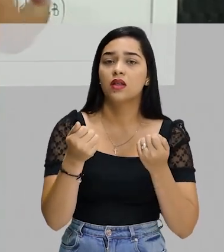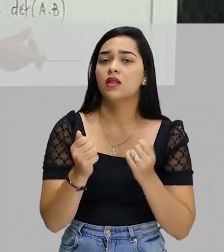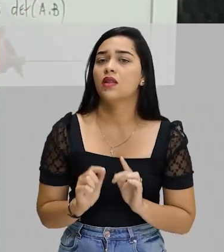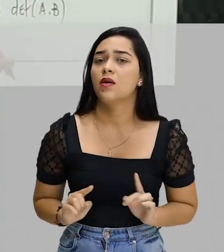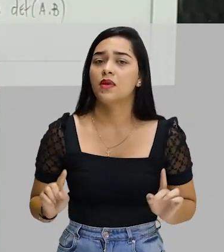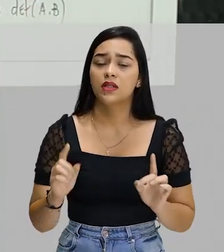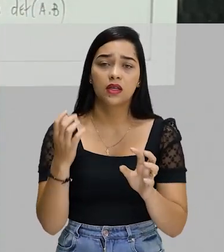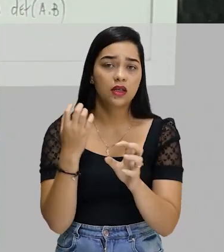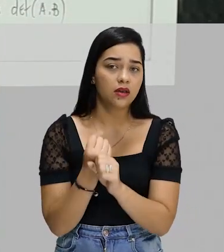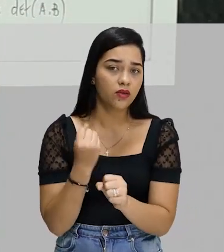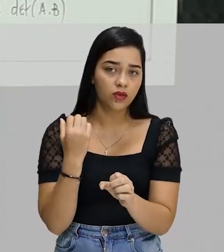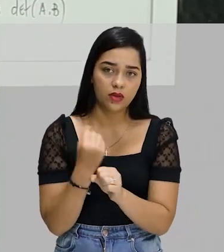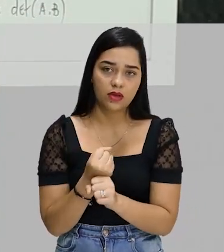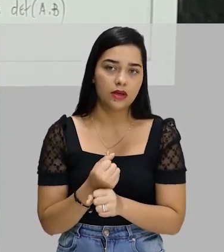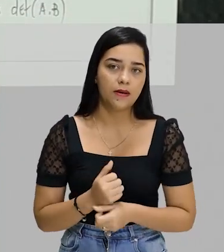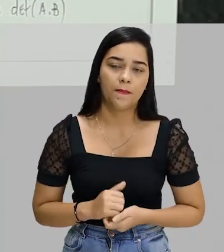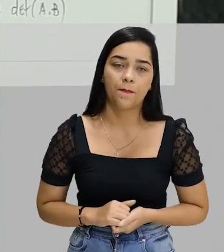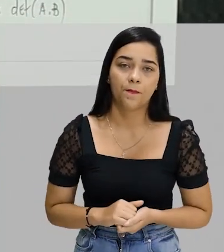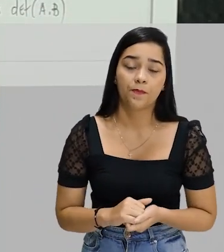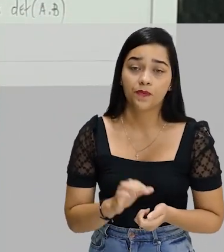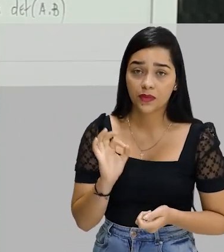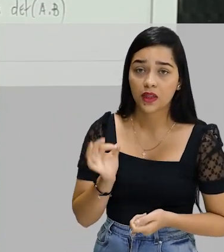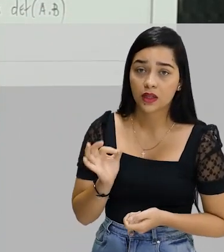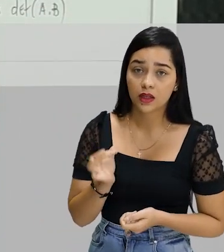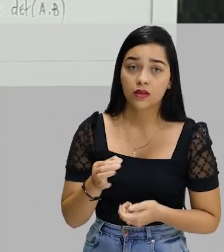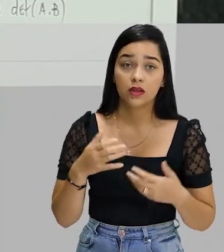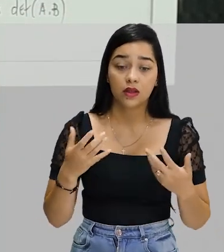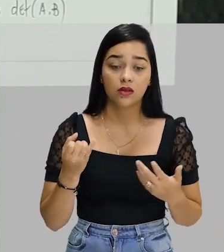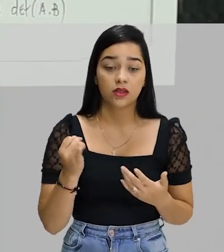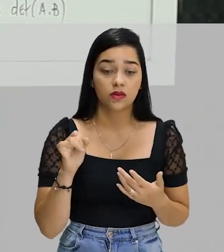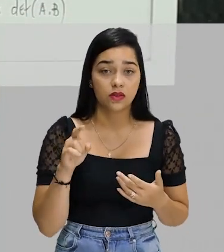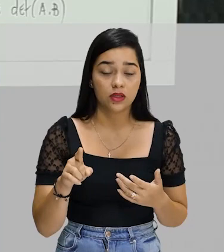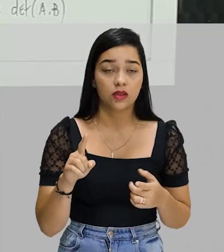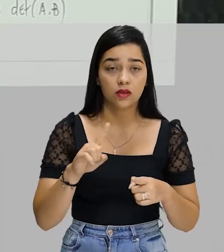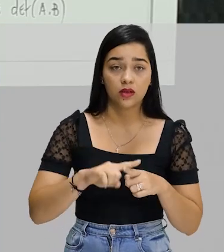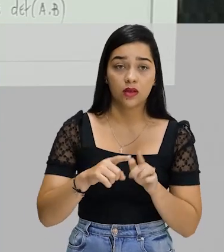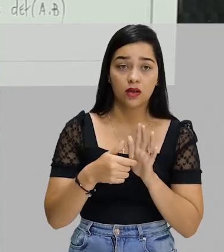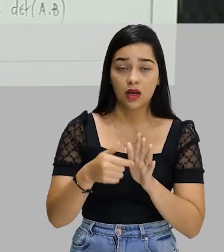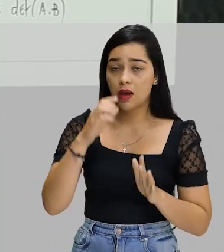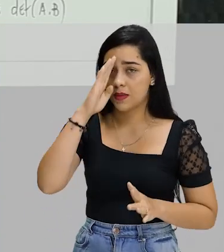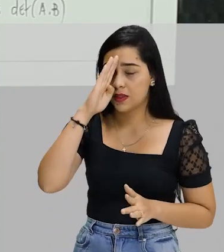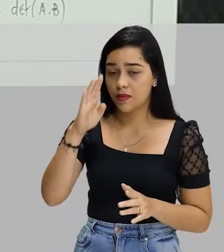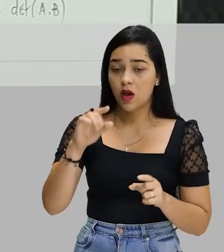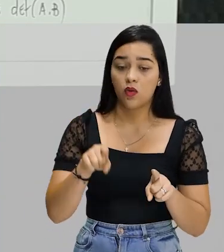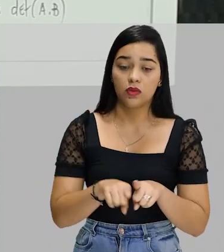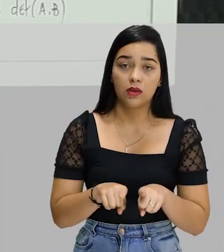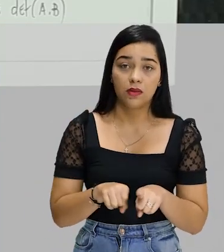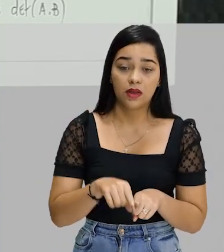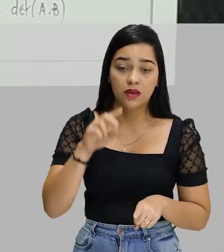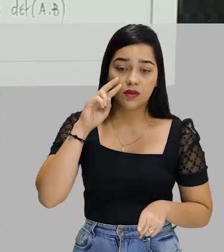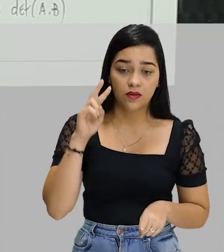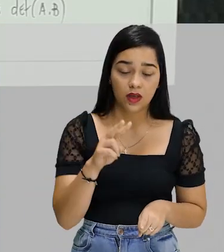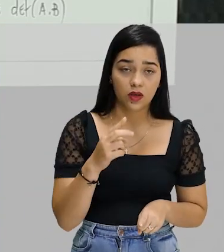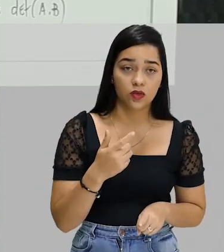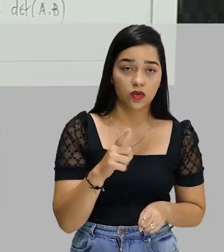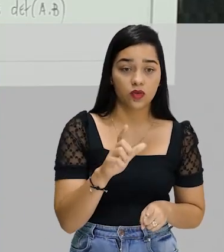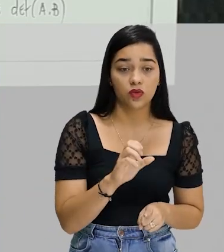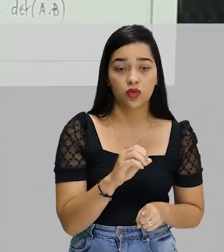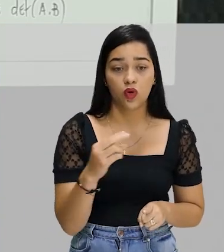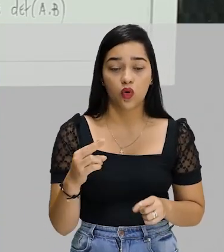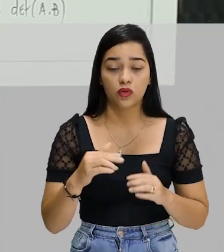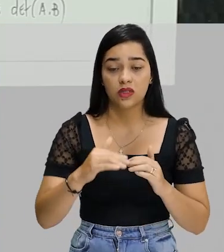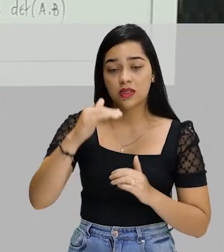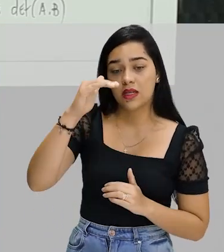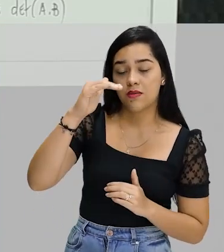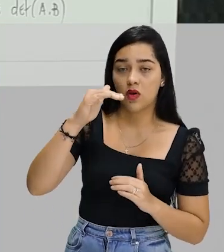precisei calcular o determinante. Certo? Então, se você destaca a diagonal principal, se você ver que os outros elementos, ou de cima